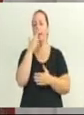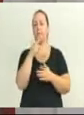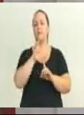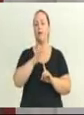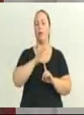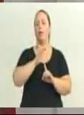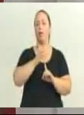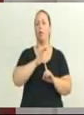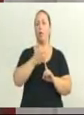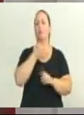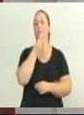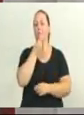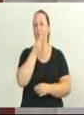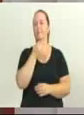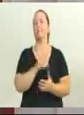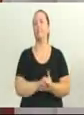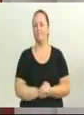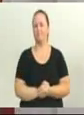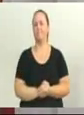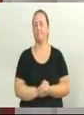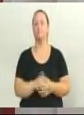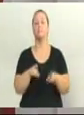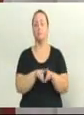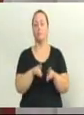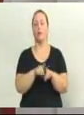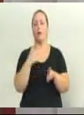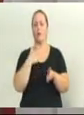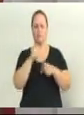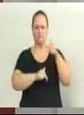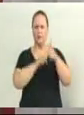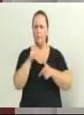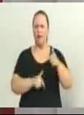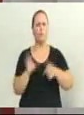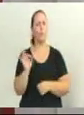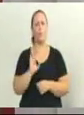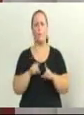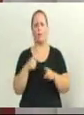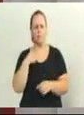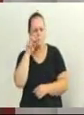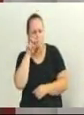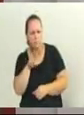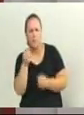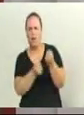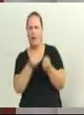coisa. E essa abordagem aí, quem fez fui eu, inclusive, nem estava de serviço. Mas vi que tinha fita isolando na placa.